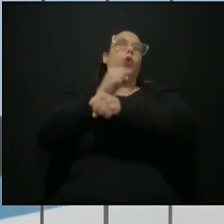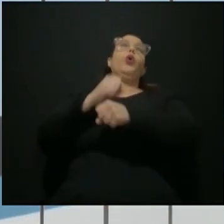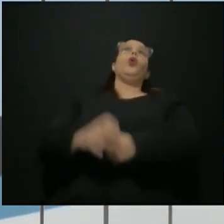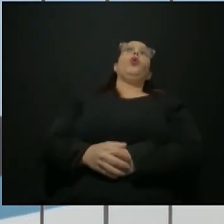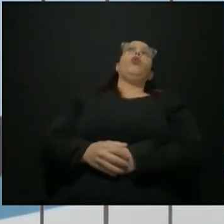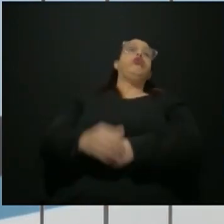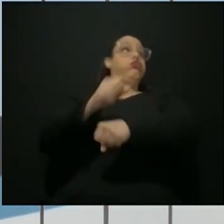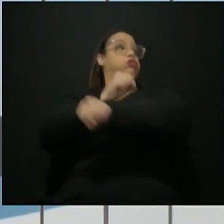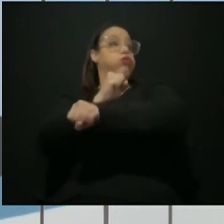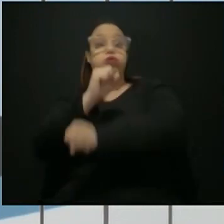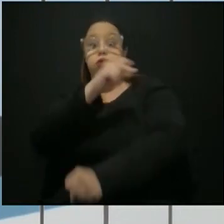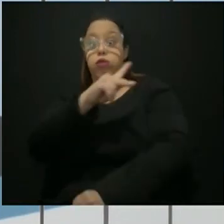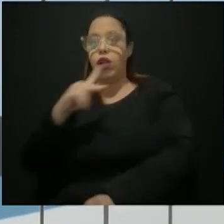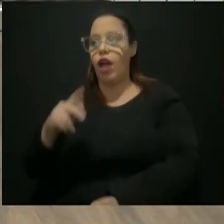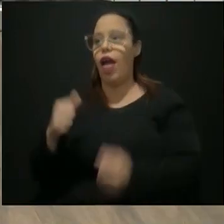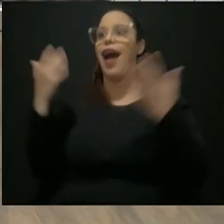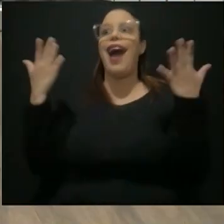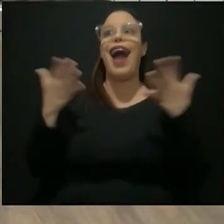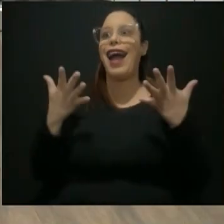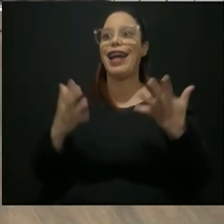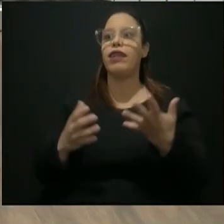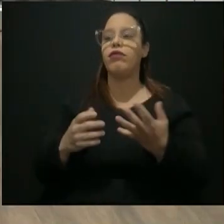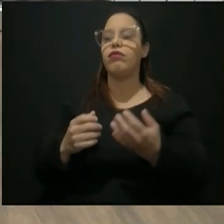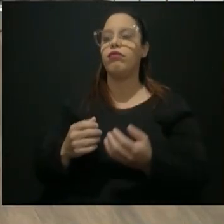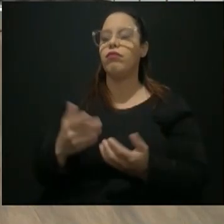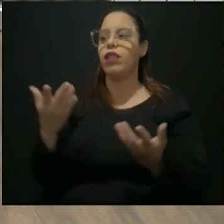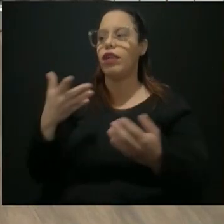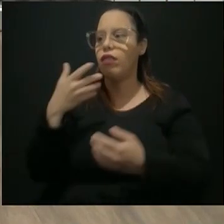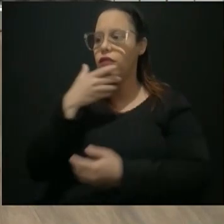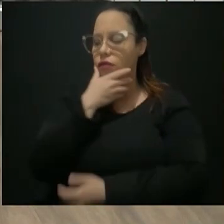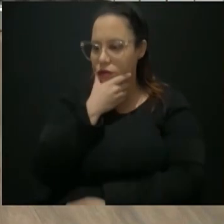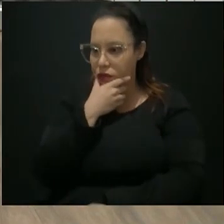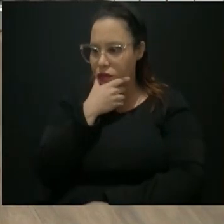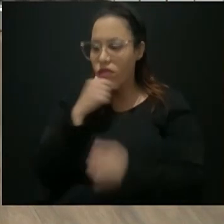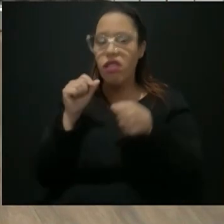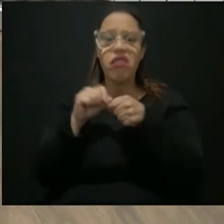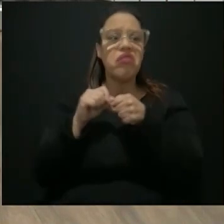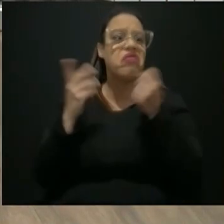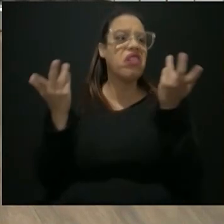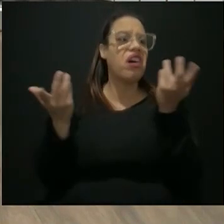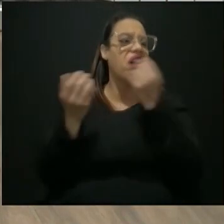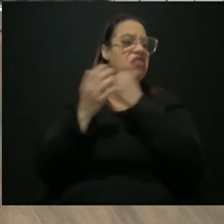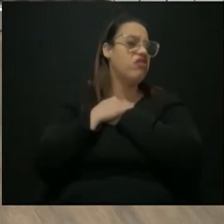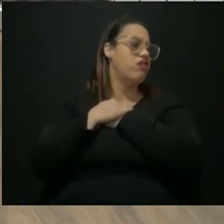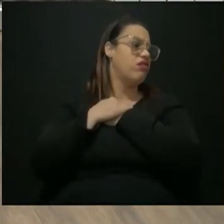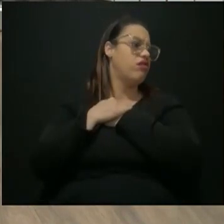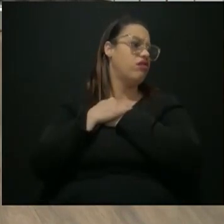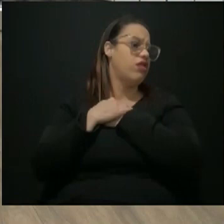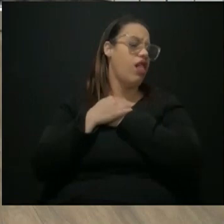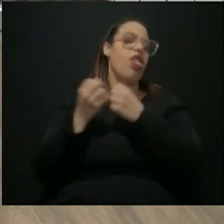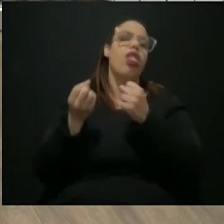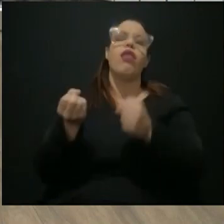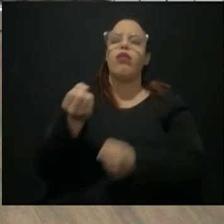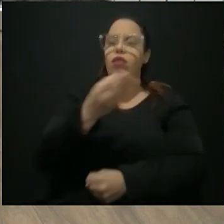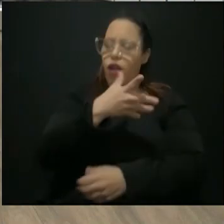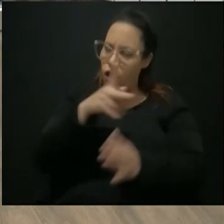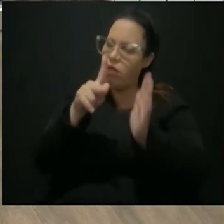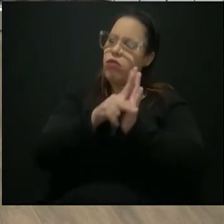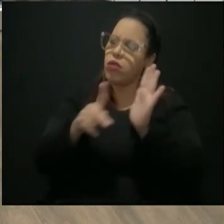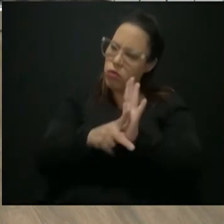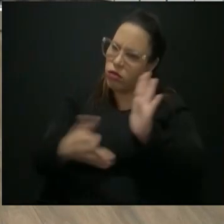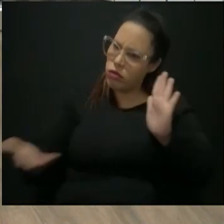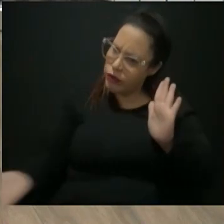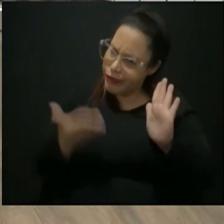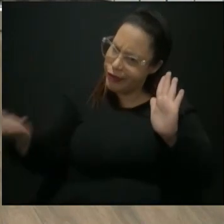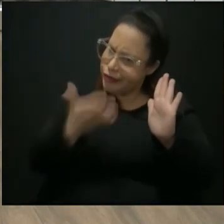fala, poxa, e agora? Exatamente. Então a gente não pode deixar, né, de inserir novos projetos nas nossas vidas. A gente precisa,